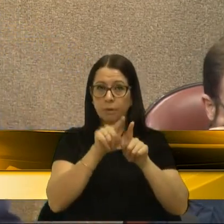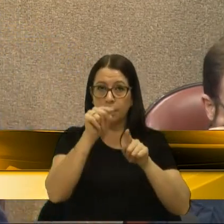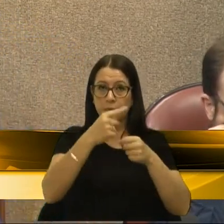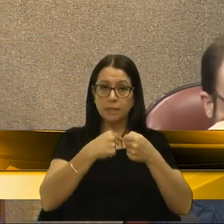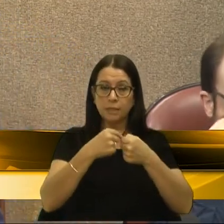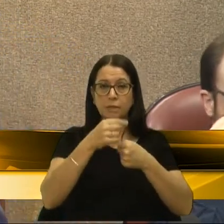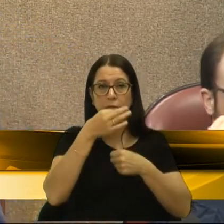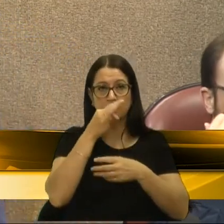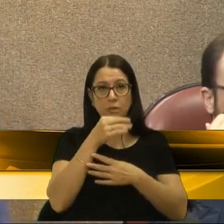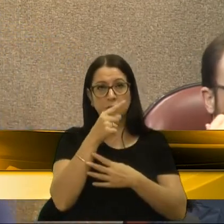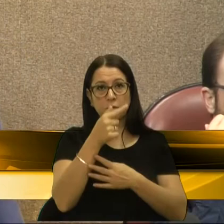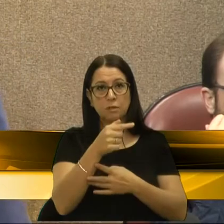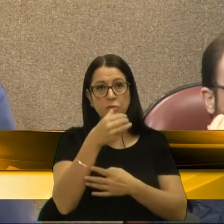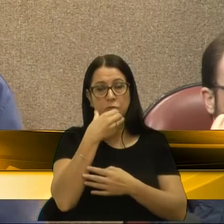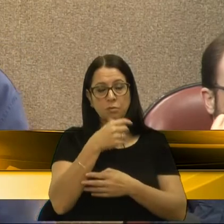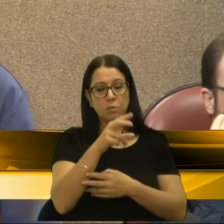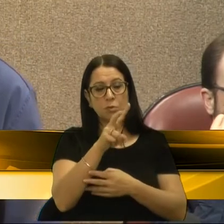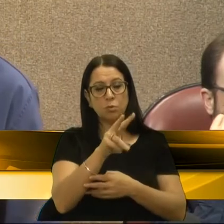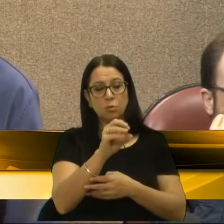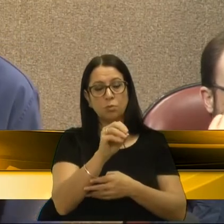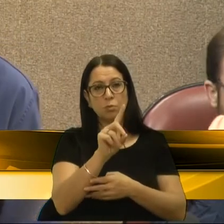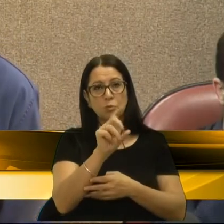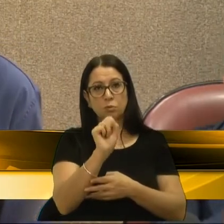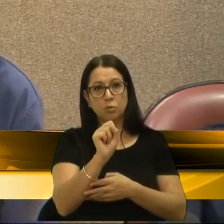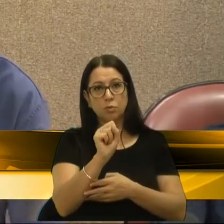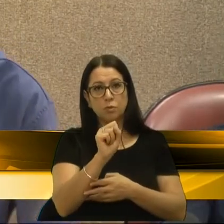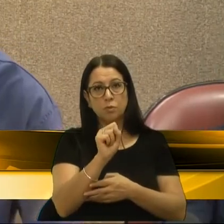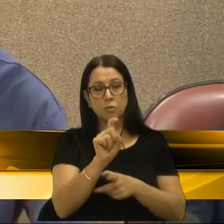cidade. Caxias do Sul, 7 de dezembro de 2018.